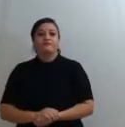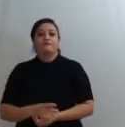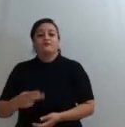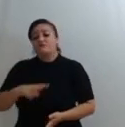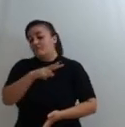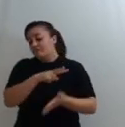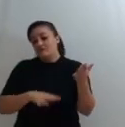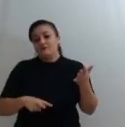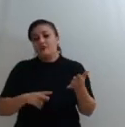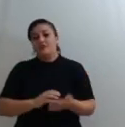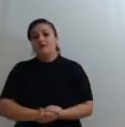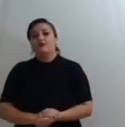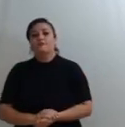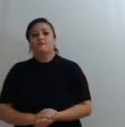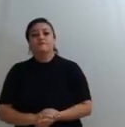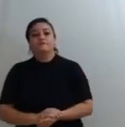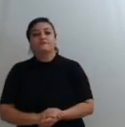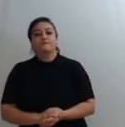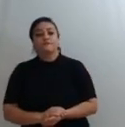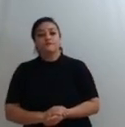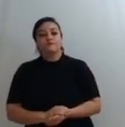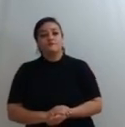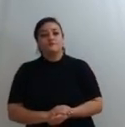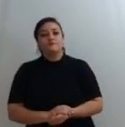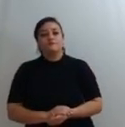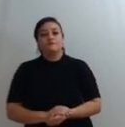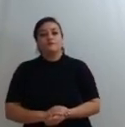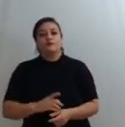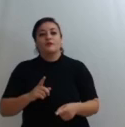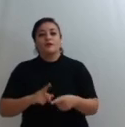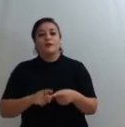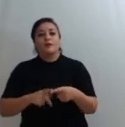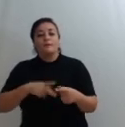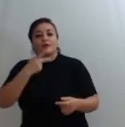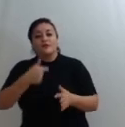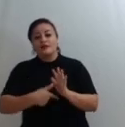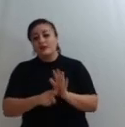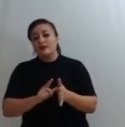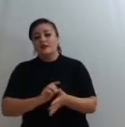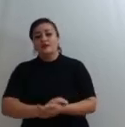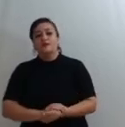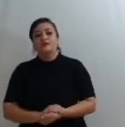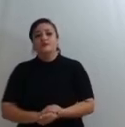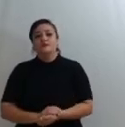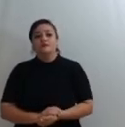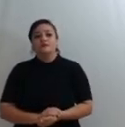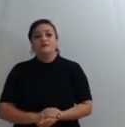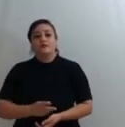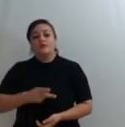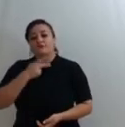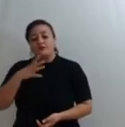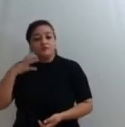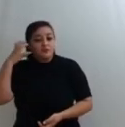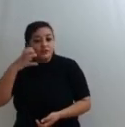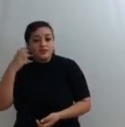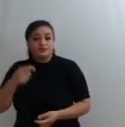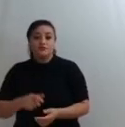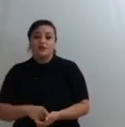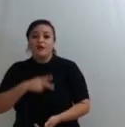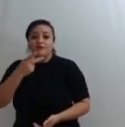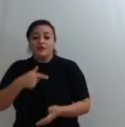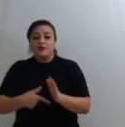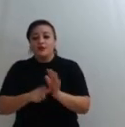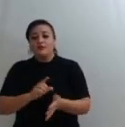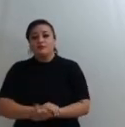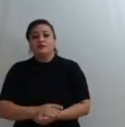porque ela já fez antecipação em sua manifestação oral. Então, pelo exposto, senhor presidente,